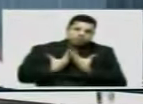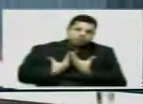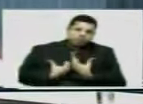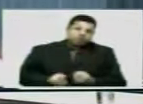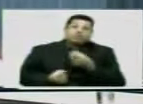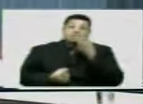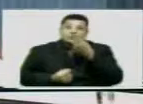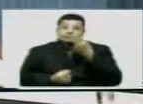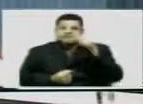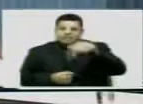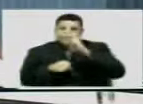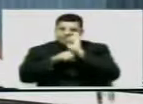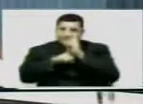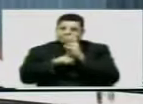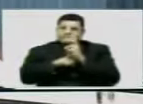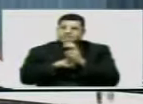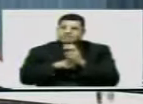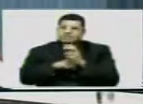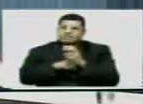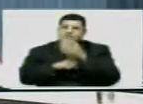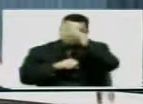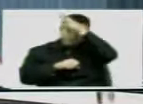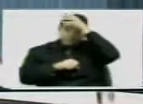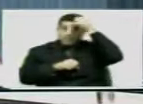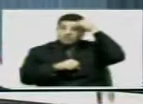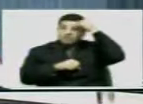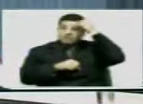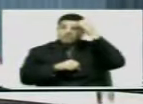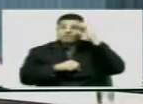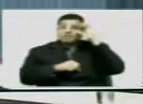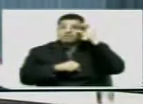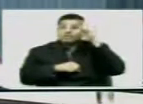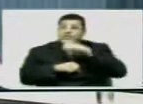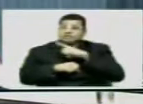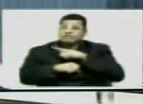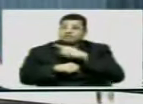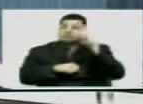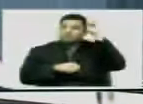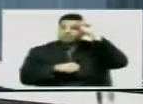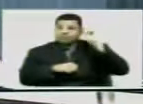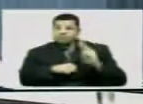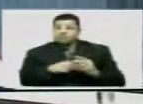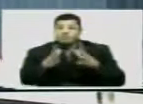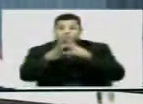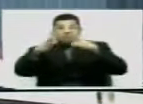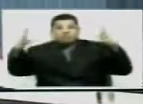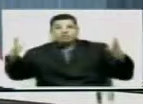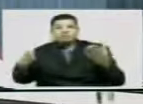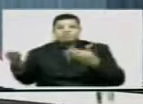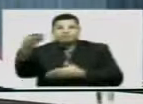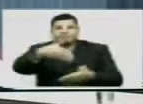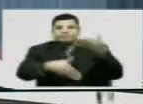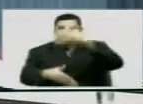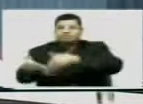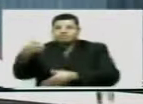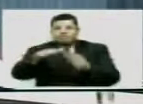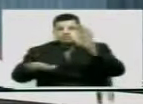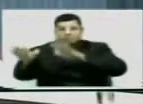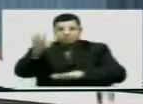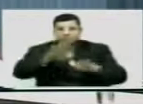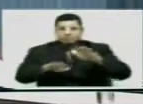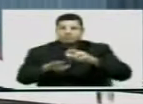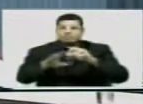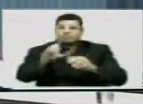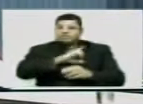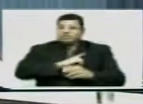aqui na Assembleia Legislativa. A cidade de Manaus tem na sua história como maior investimento em mobilidade